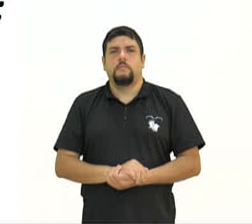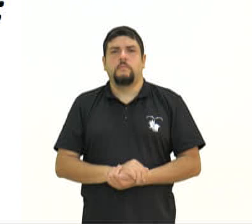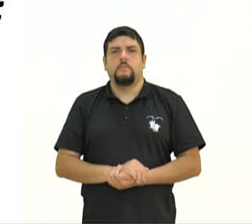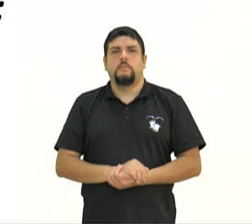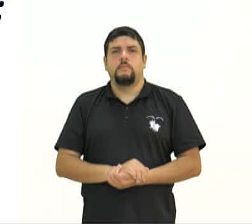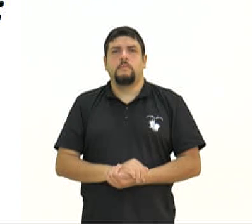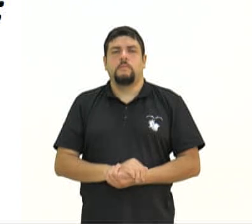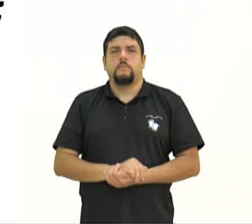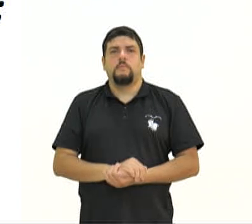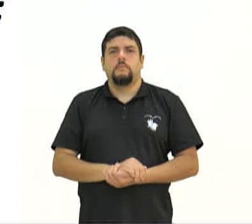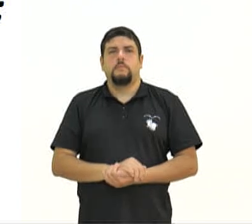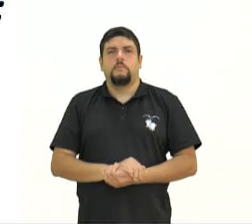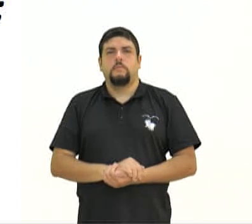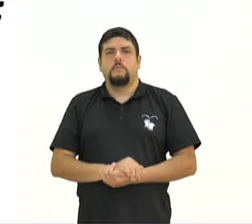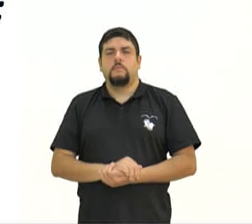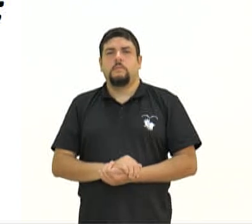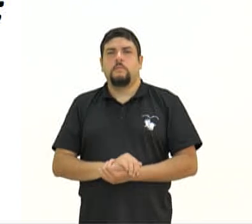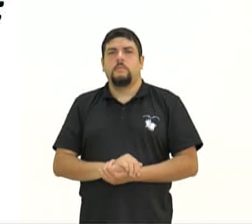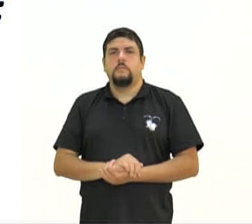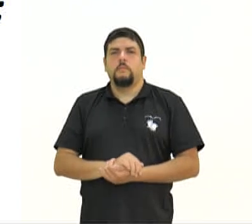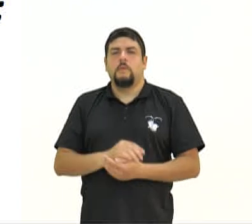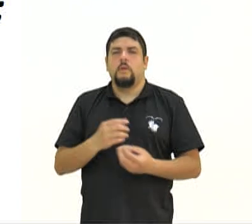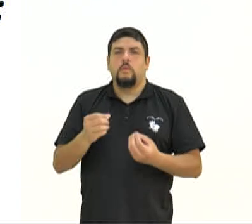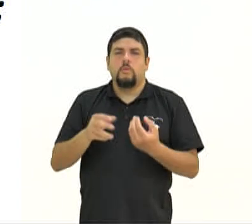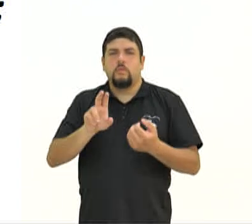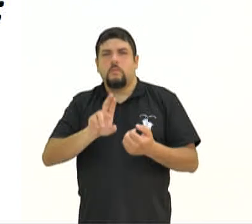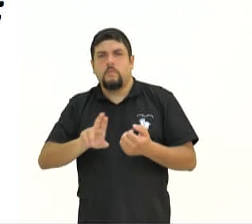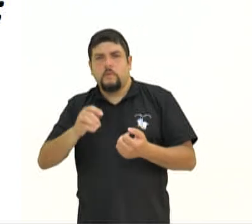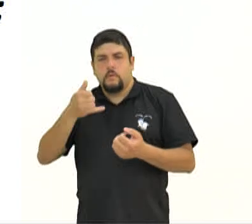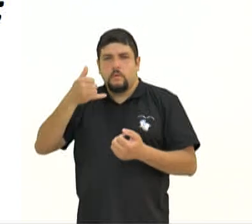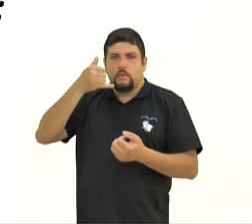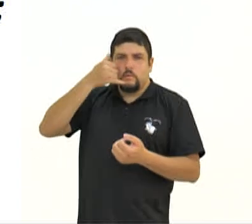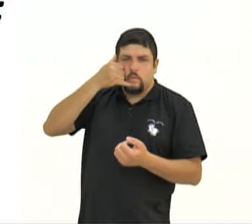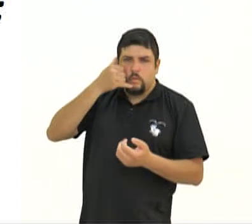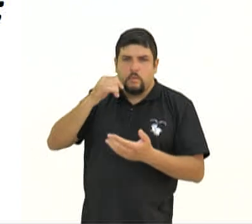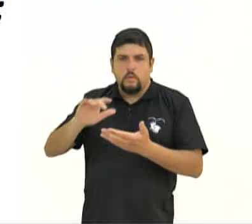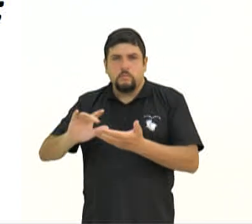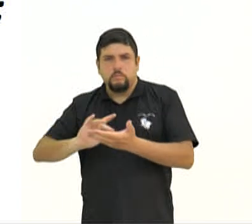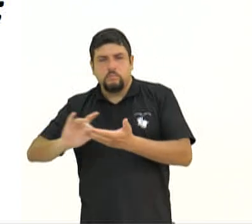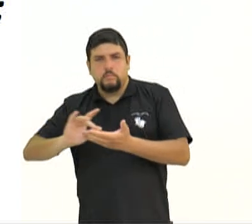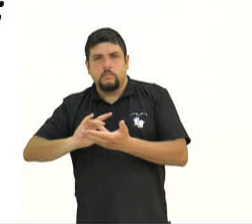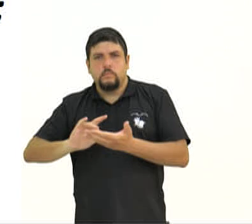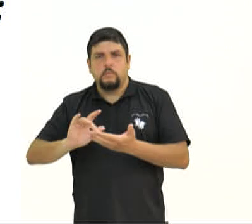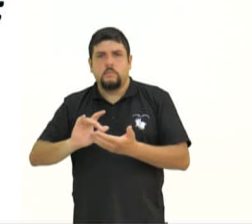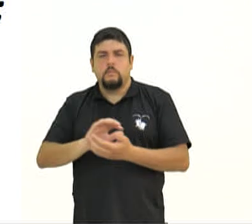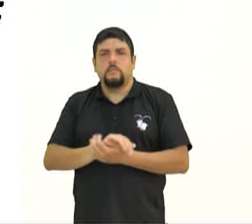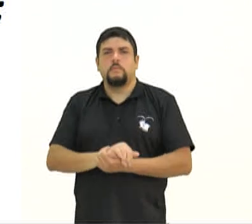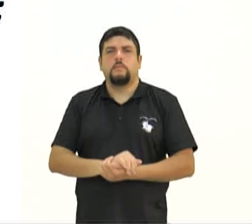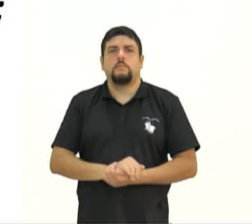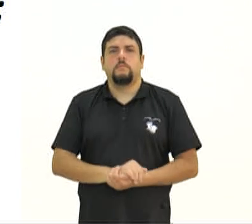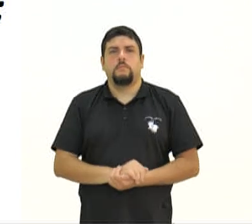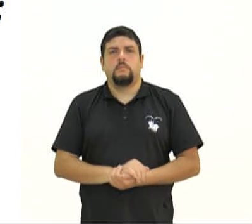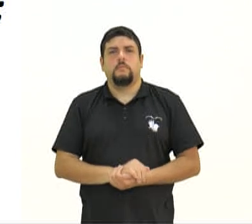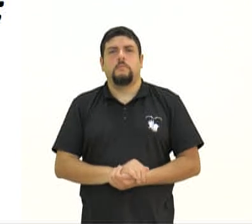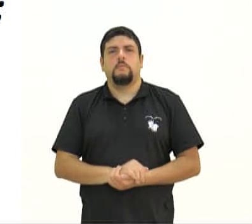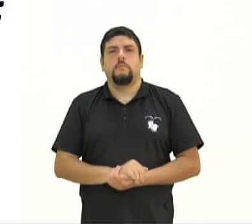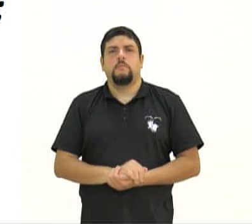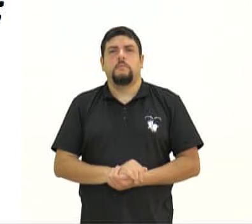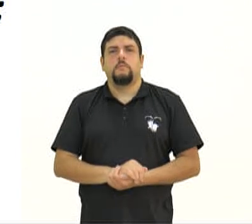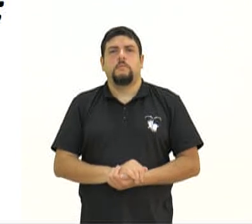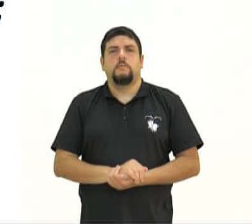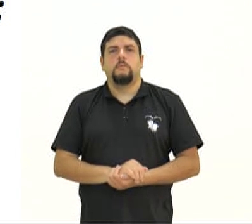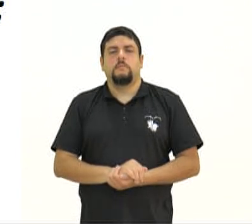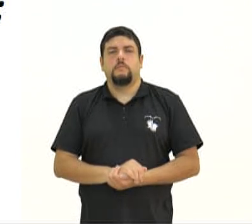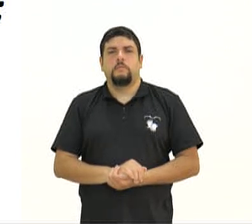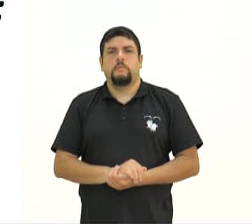o móvel, né? Para utilizar o telefone celular, para manipular. Utilizamos os ojos, os pés e os